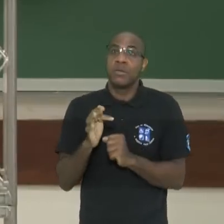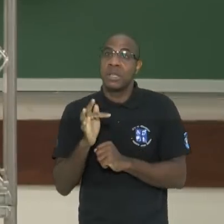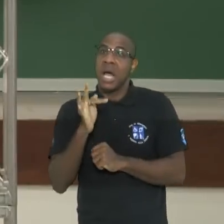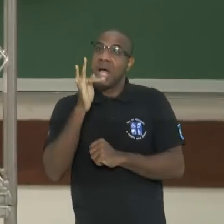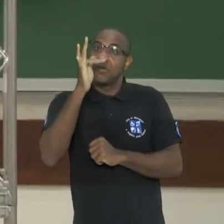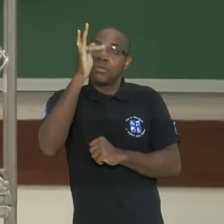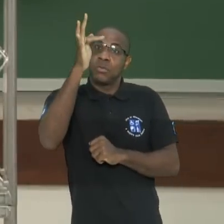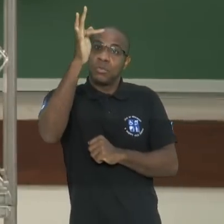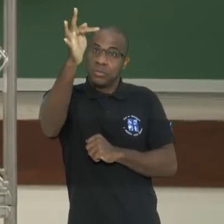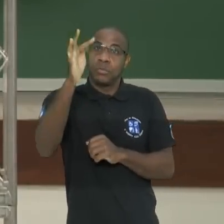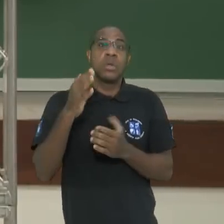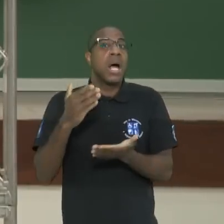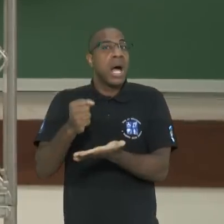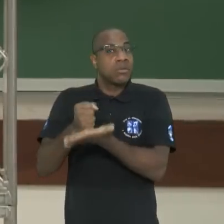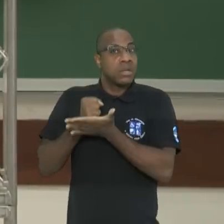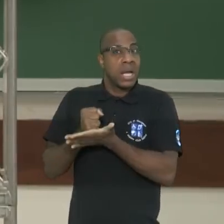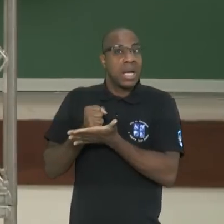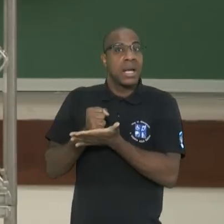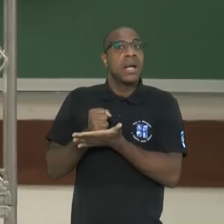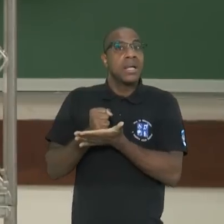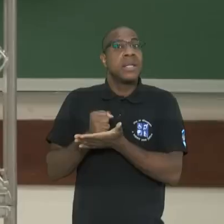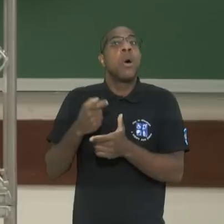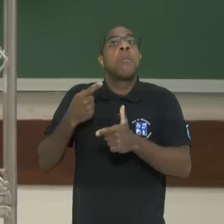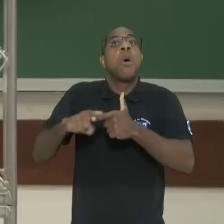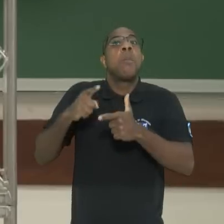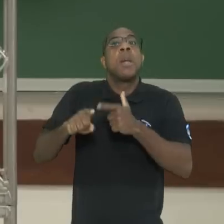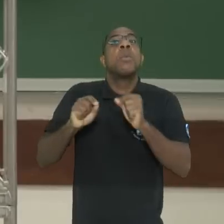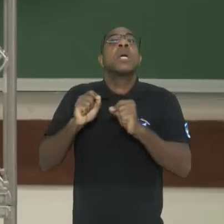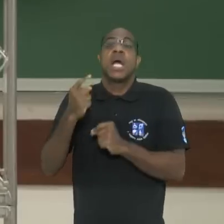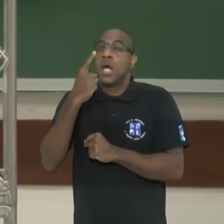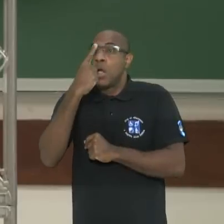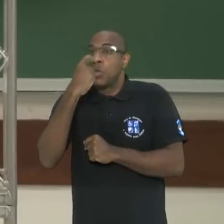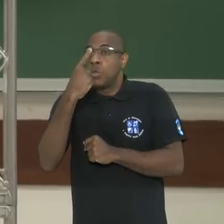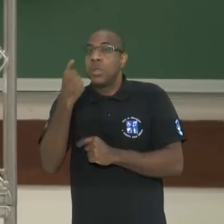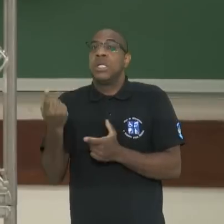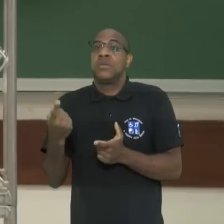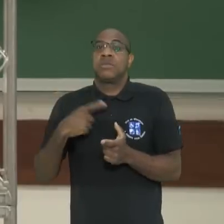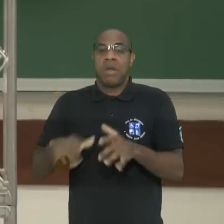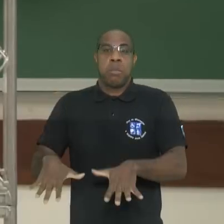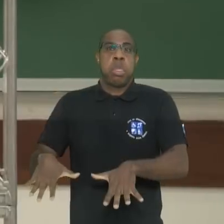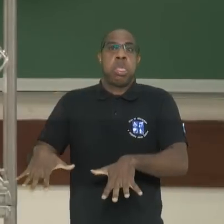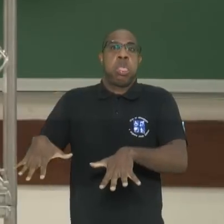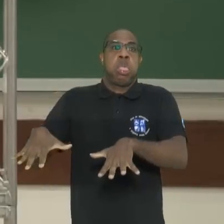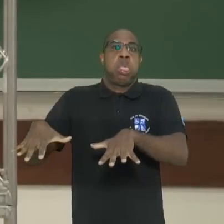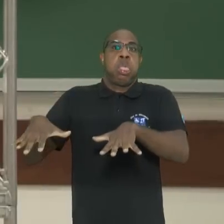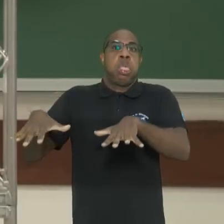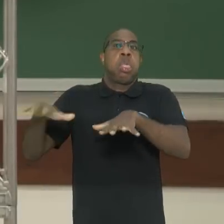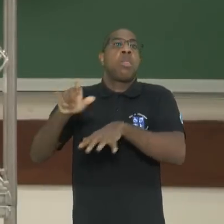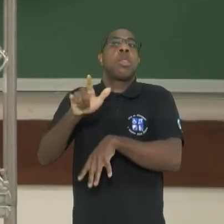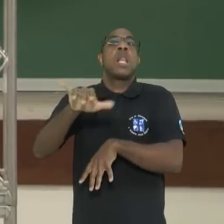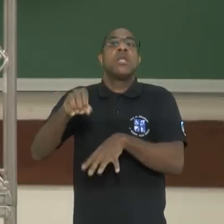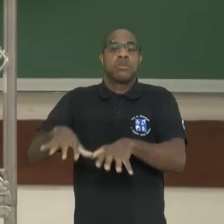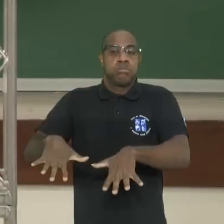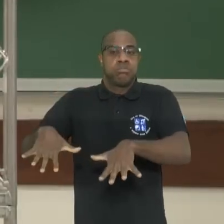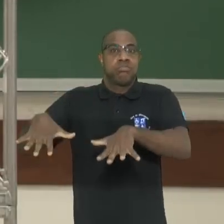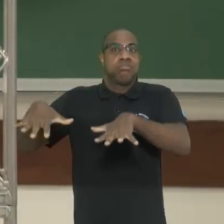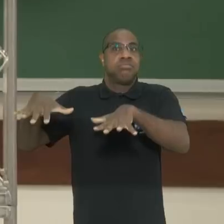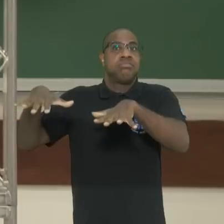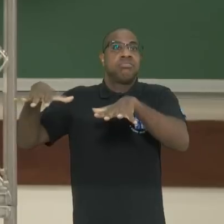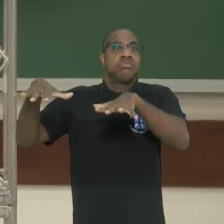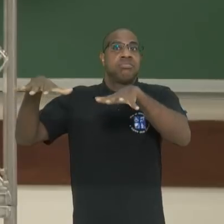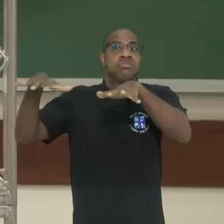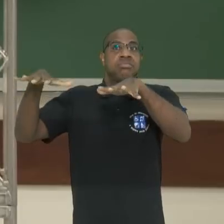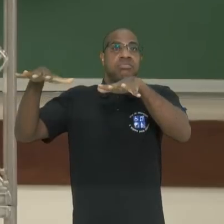do lixo, do plástico que está se acumulando no planeta e que a gente não tem o que fazer com ele. E aí ele acaba parando aonde? Parando nos